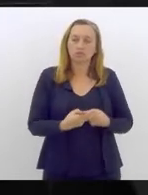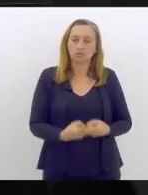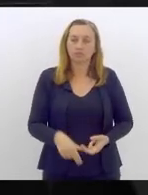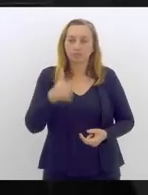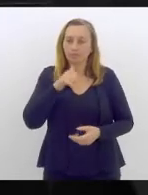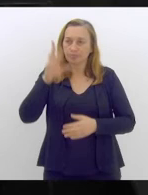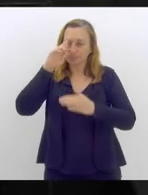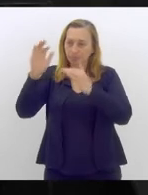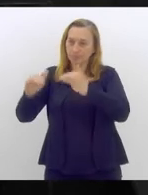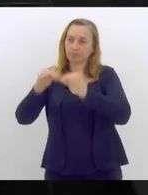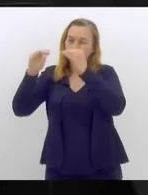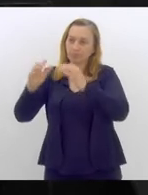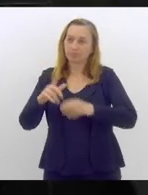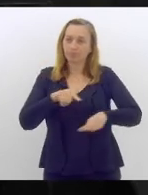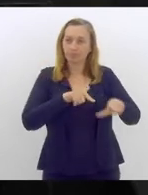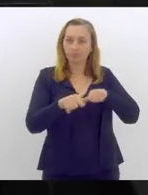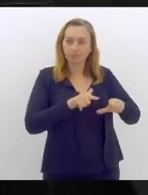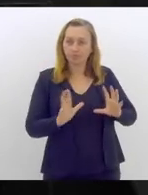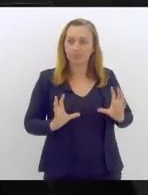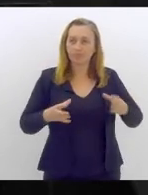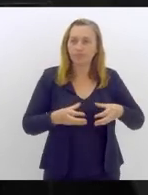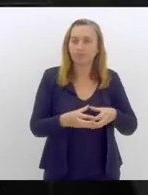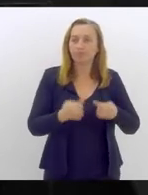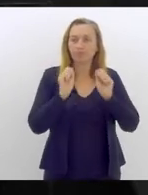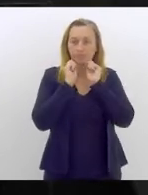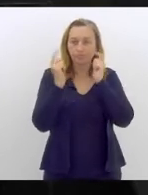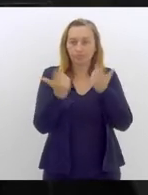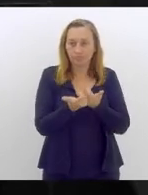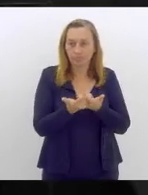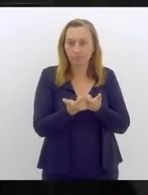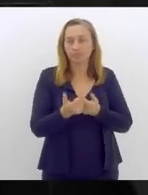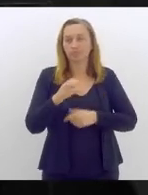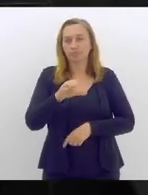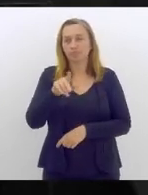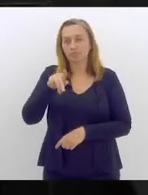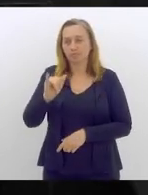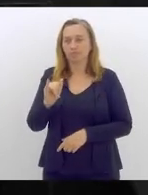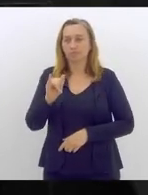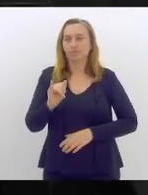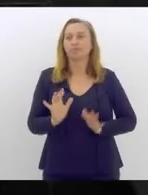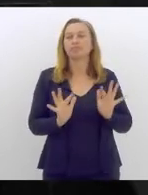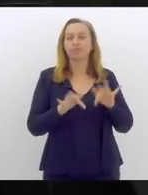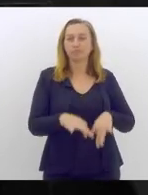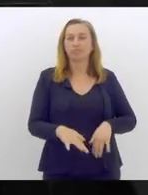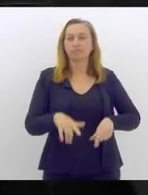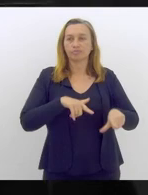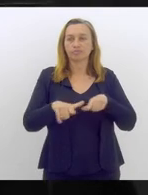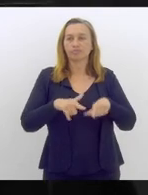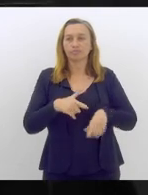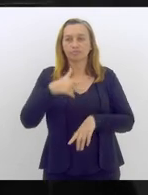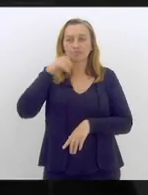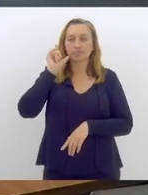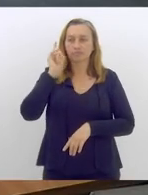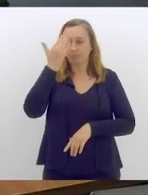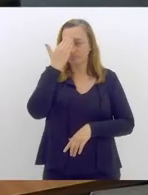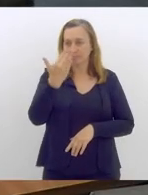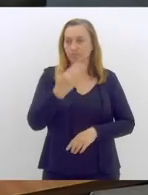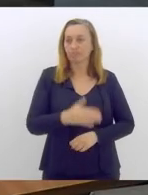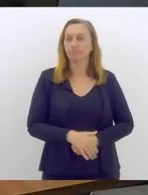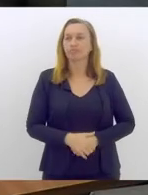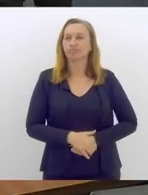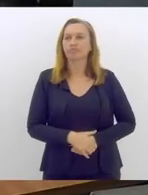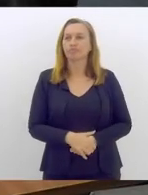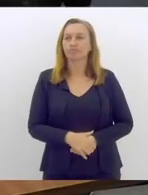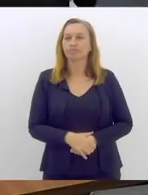desse trabalho coletivo feito pela Assembleia Legislativa particularmente pela CPI que terminou seus trabalhos do dia de ontem muito obrigado